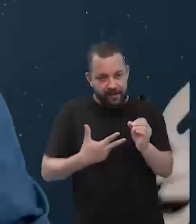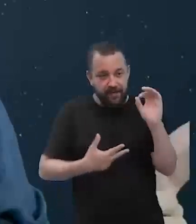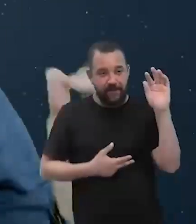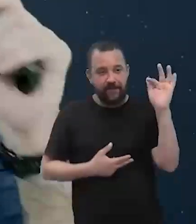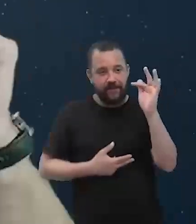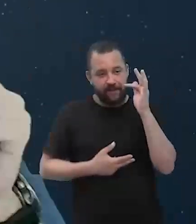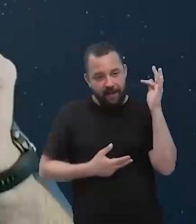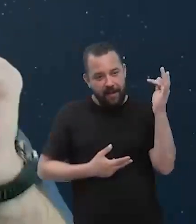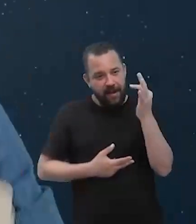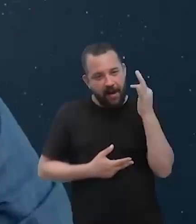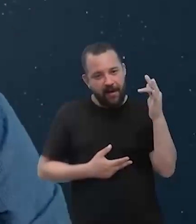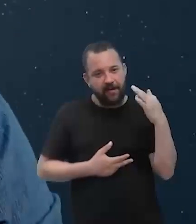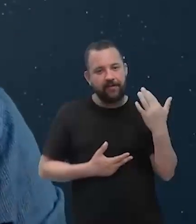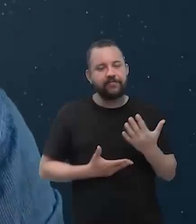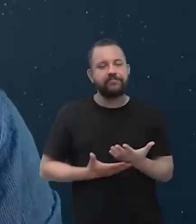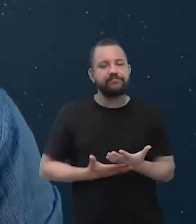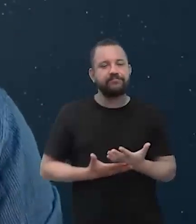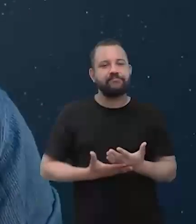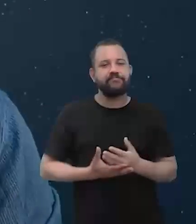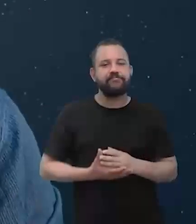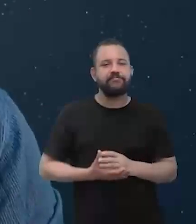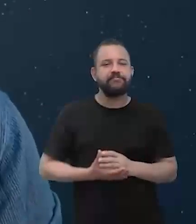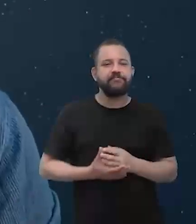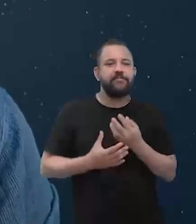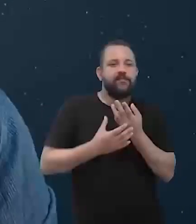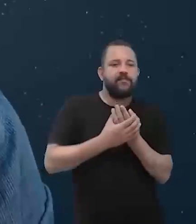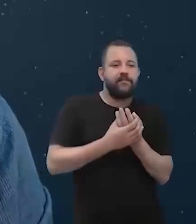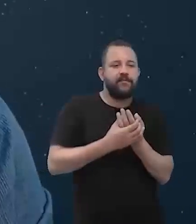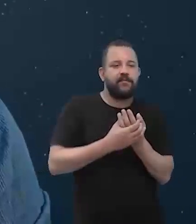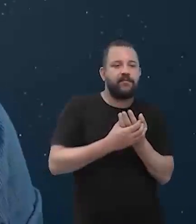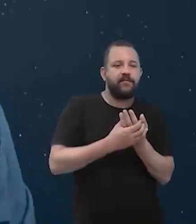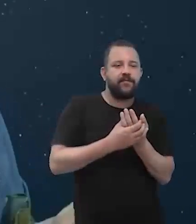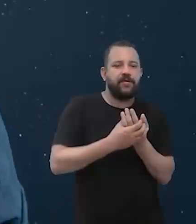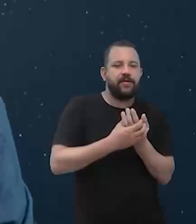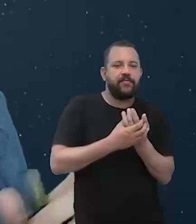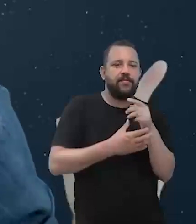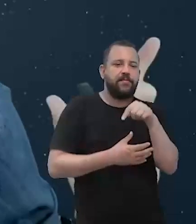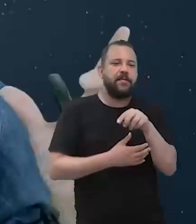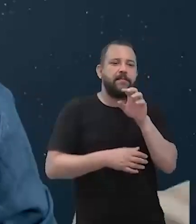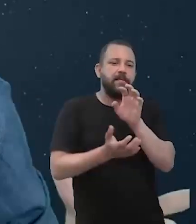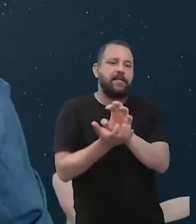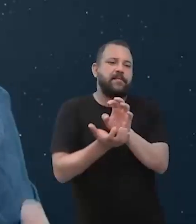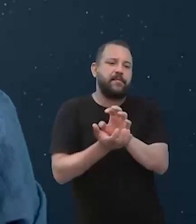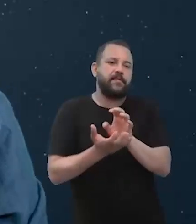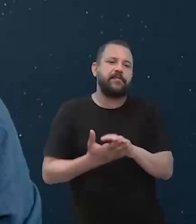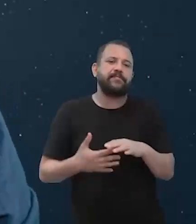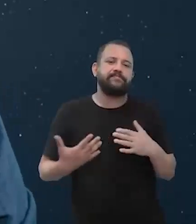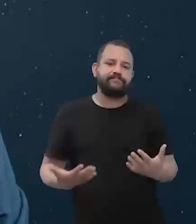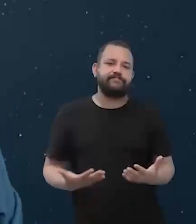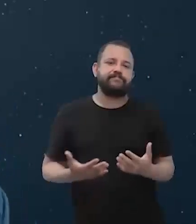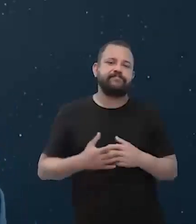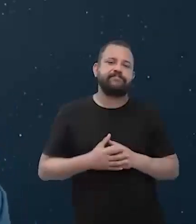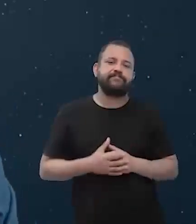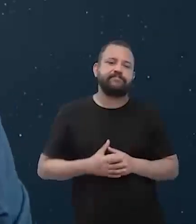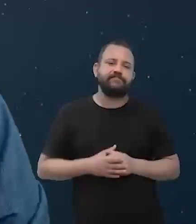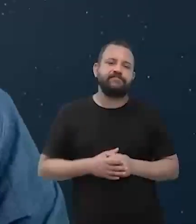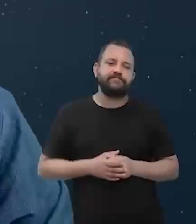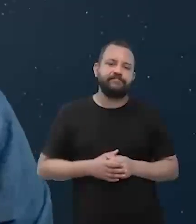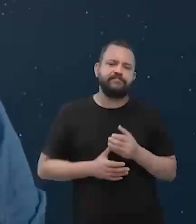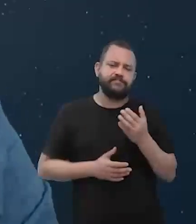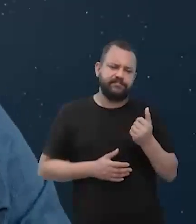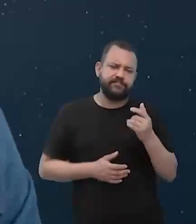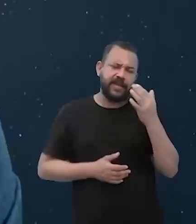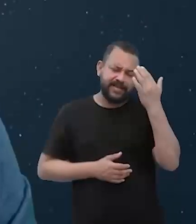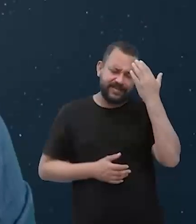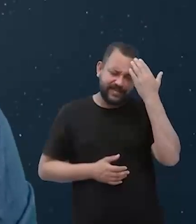meu Bruguelo! Estamos aqui falando da Universidade Federal de Pernambuco, ou Universidade de Pernambuco. Eu tenho certeza que você